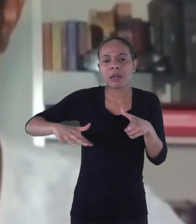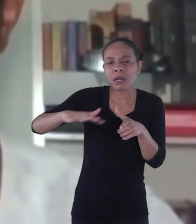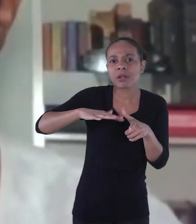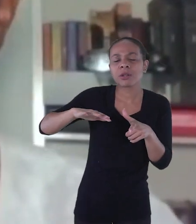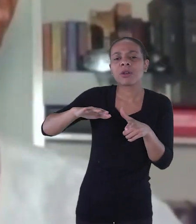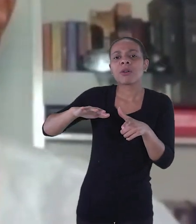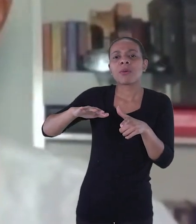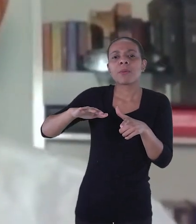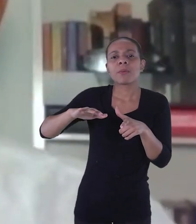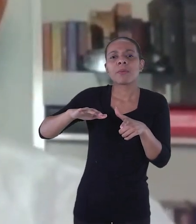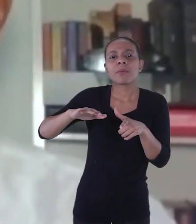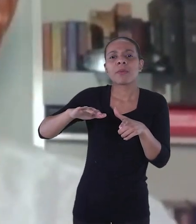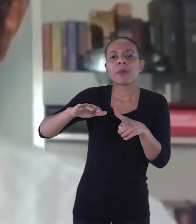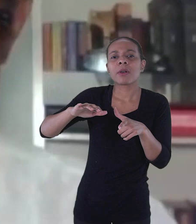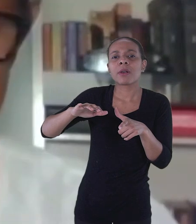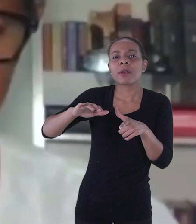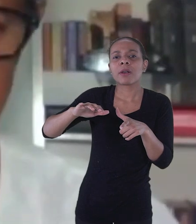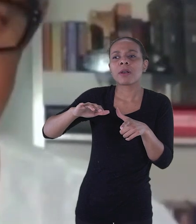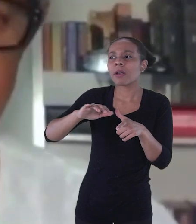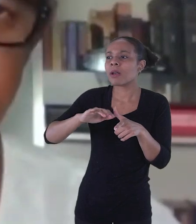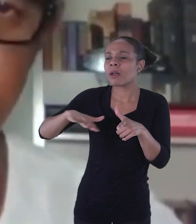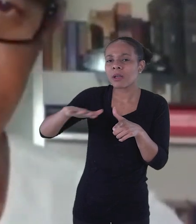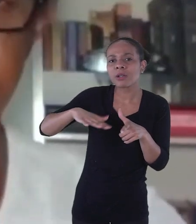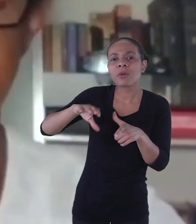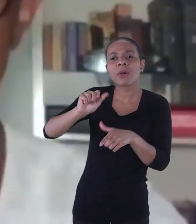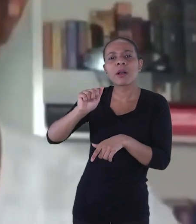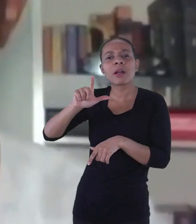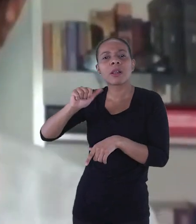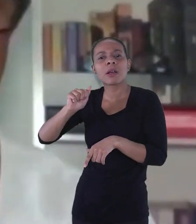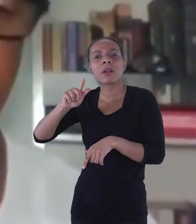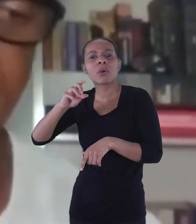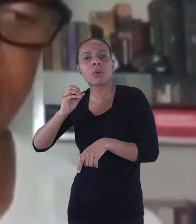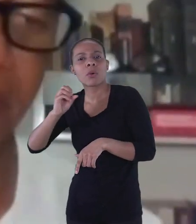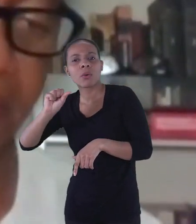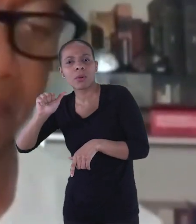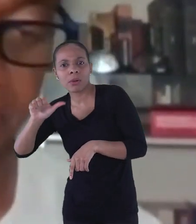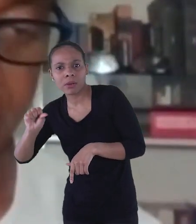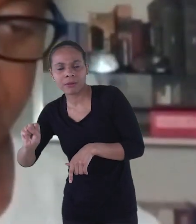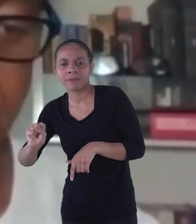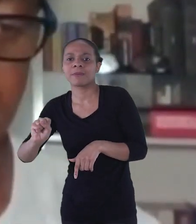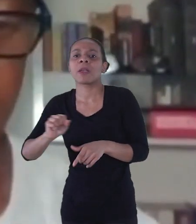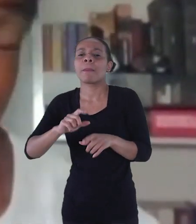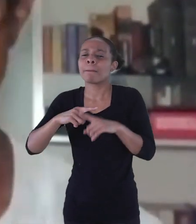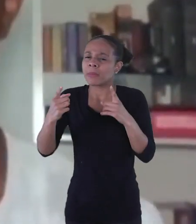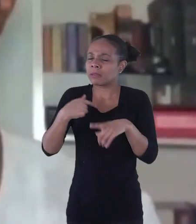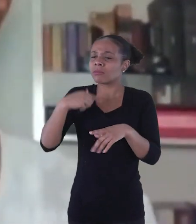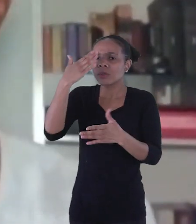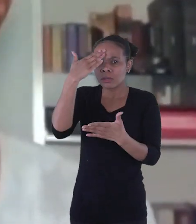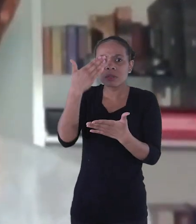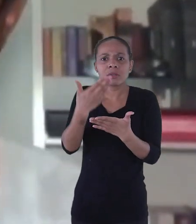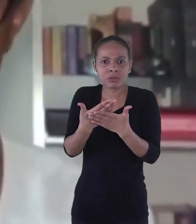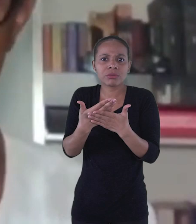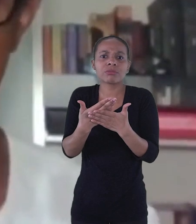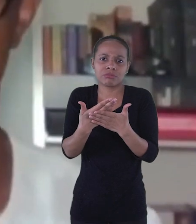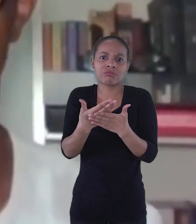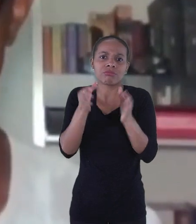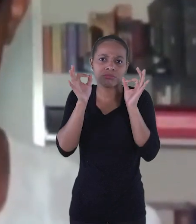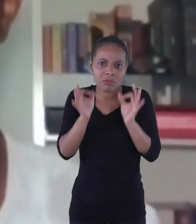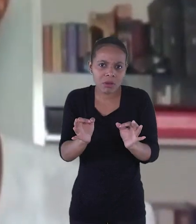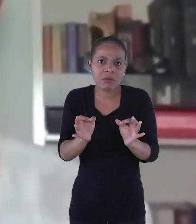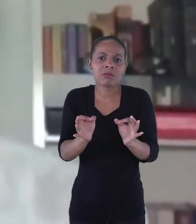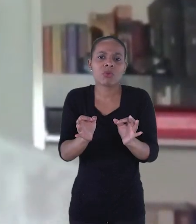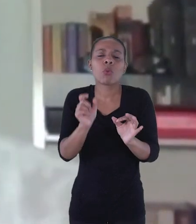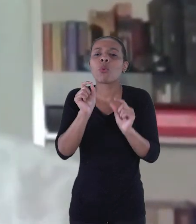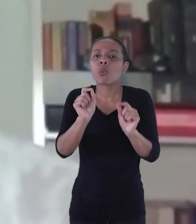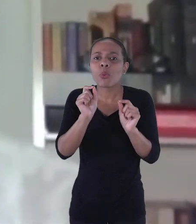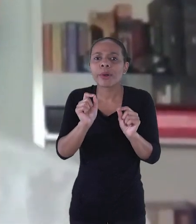que deixou incompleto. Mas, assim, eu acredito bastante que as circunstâncias levaram a